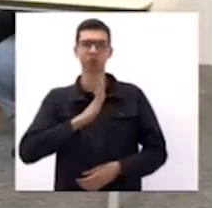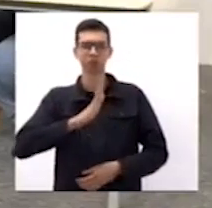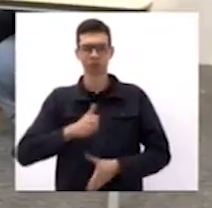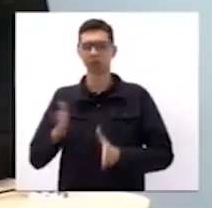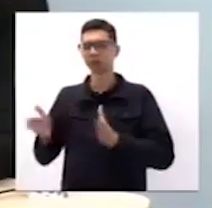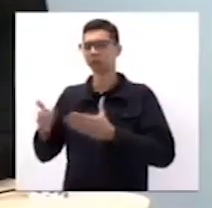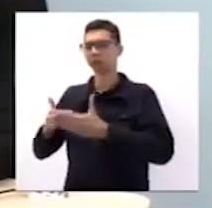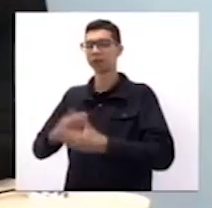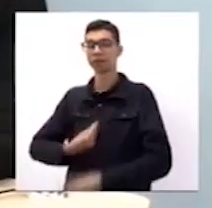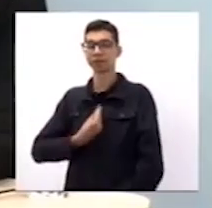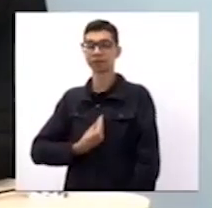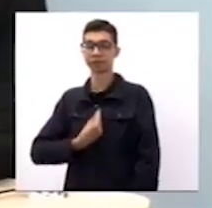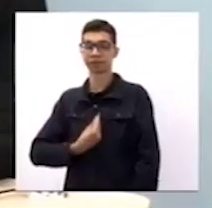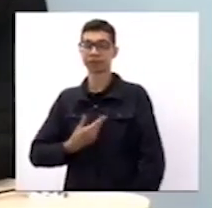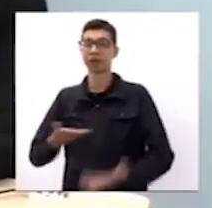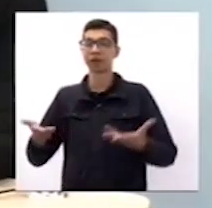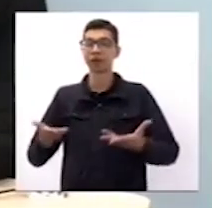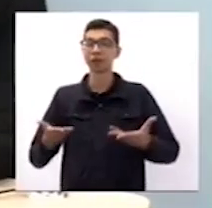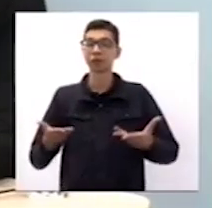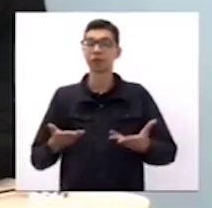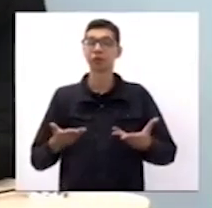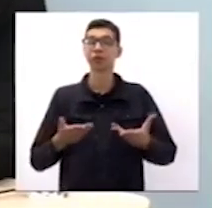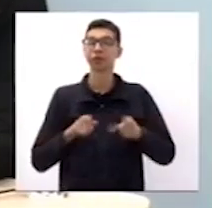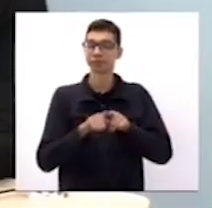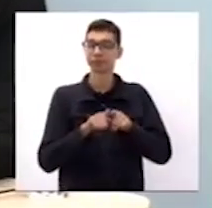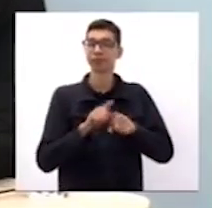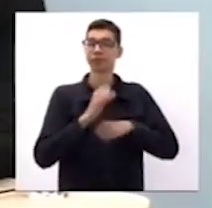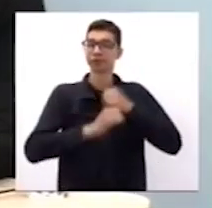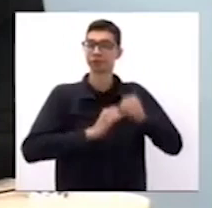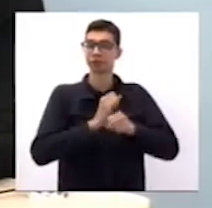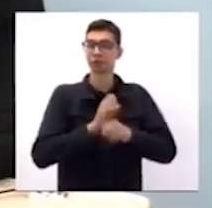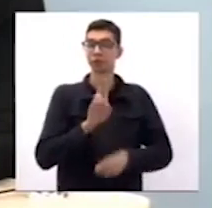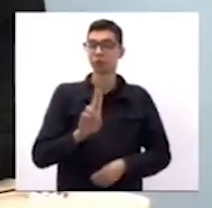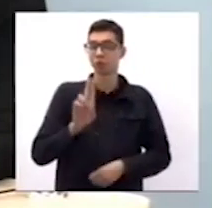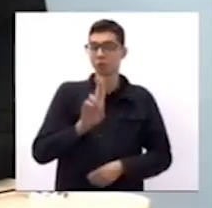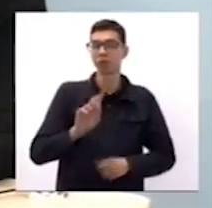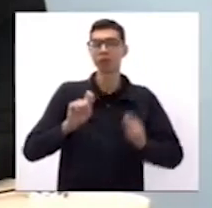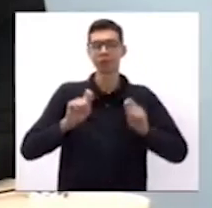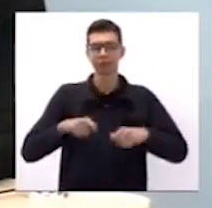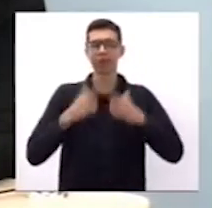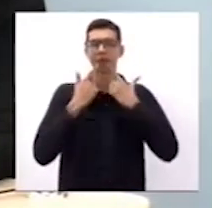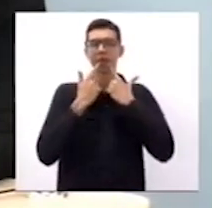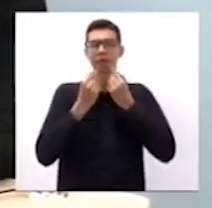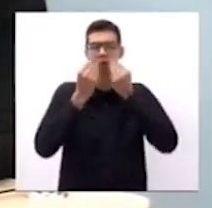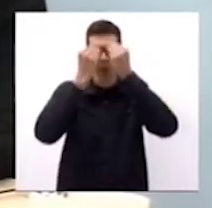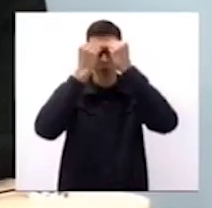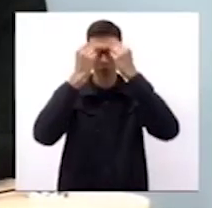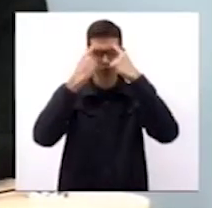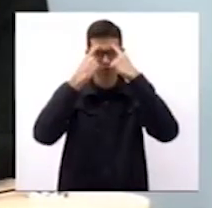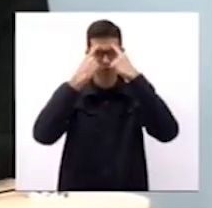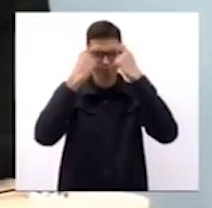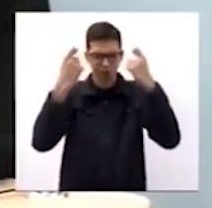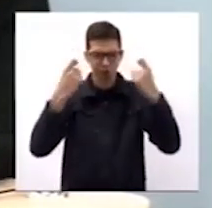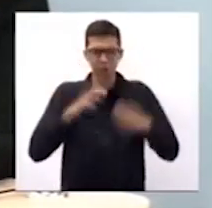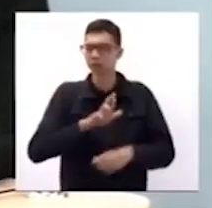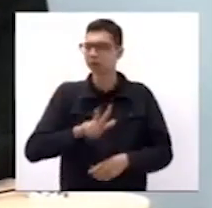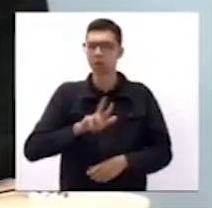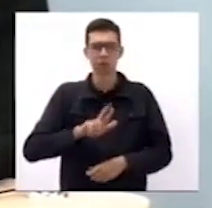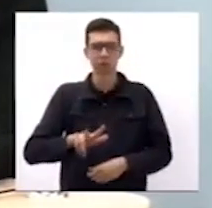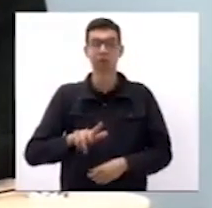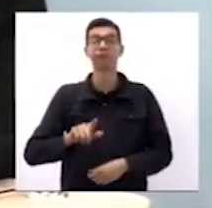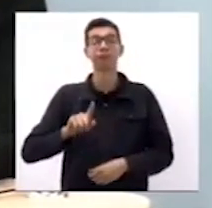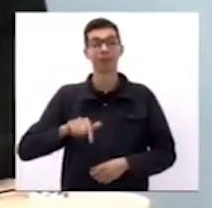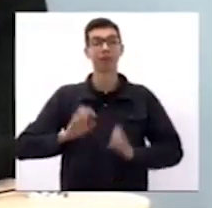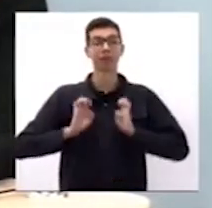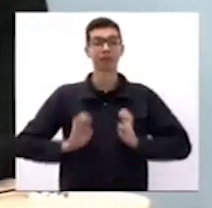virtual, continua, né, essa ideia de aplicar essa linguagem não violenta. É aquilo que nós estamos falando na etiqueta, de saber nos colocar,